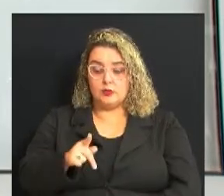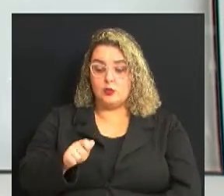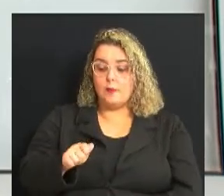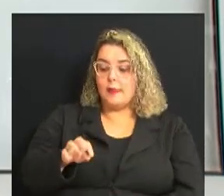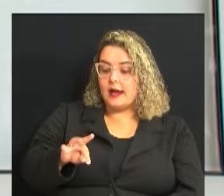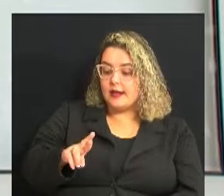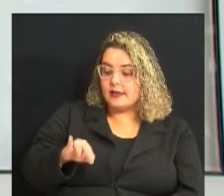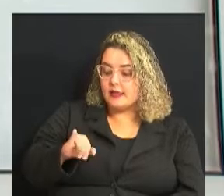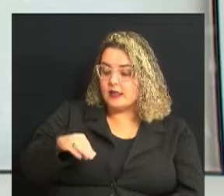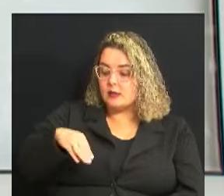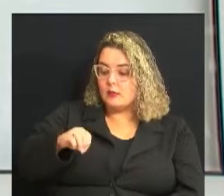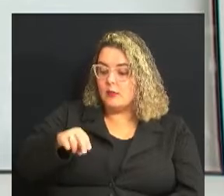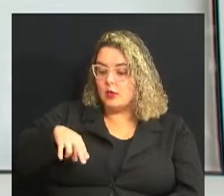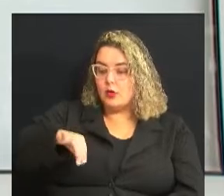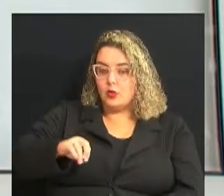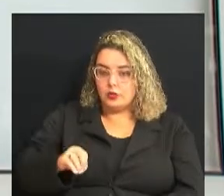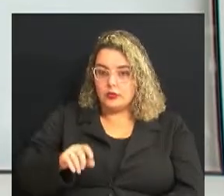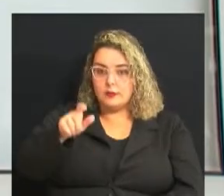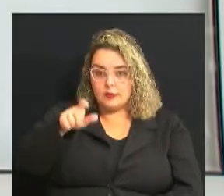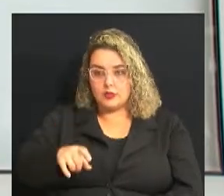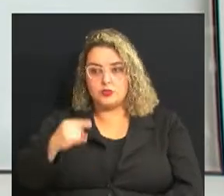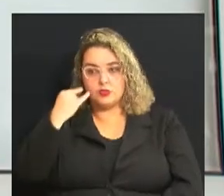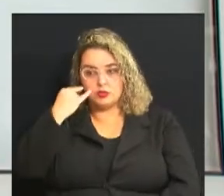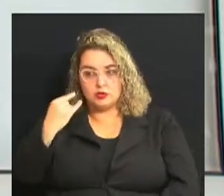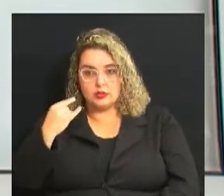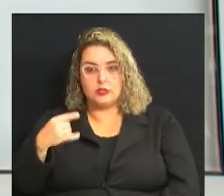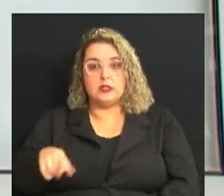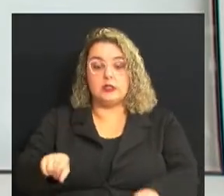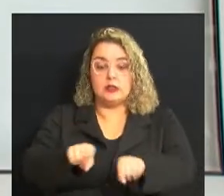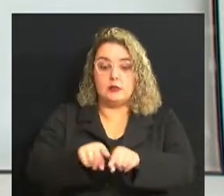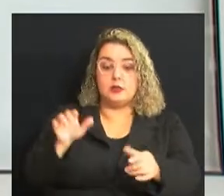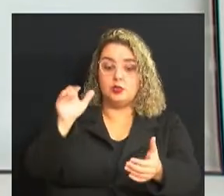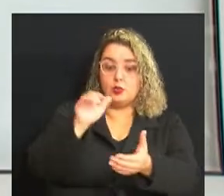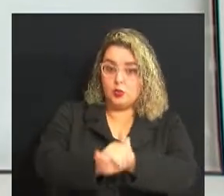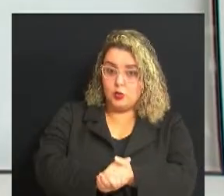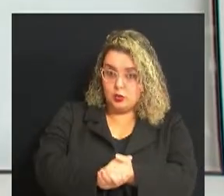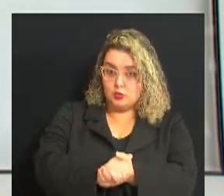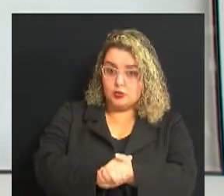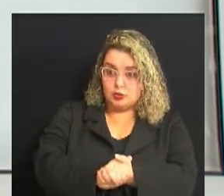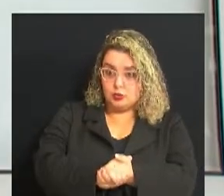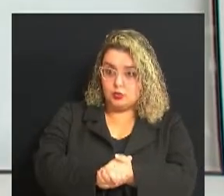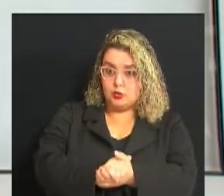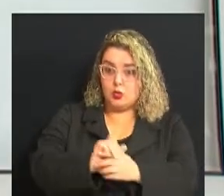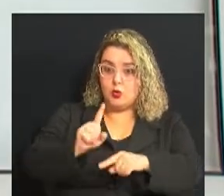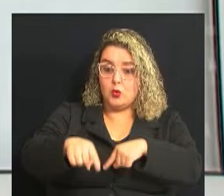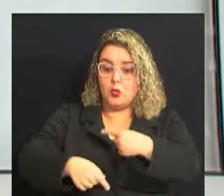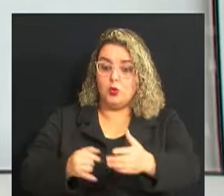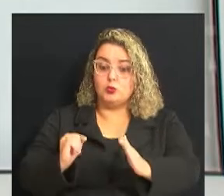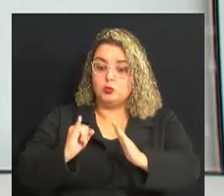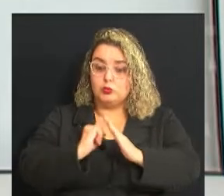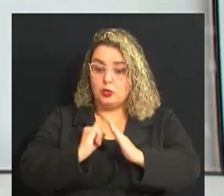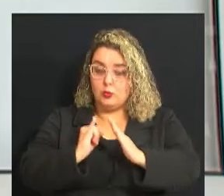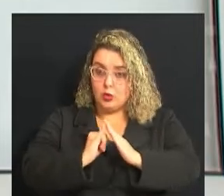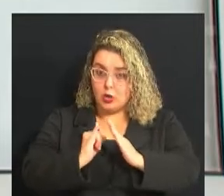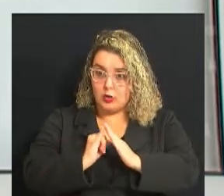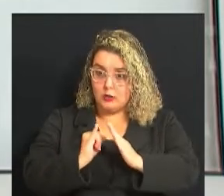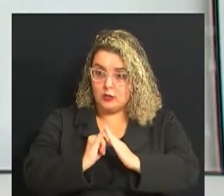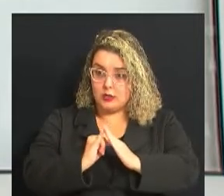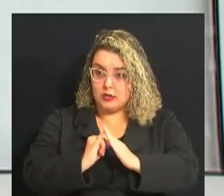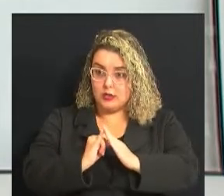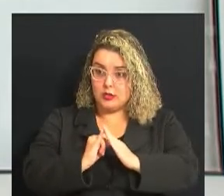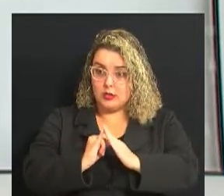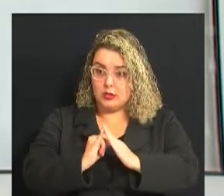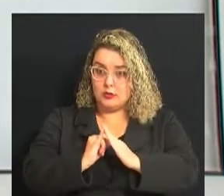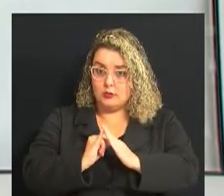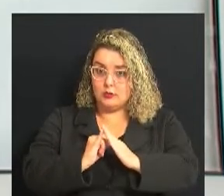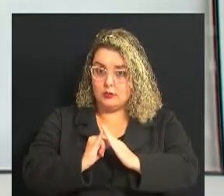do interessado e do seu cônjuge outro imóvel além do que ele for